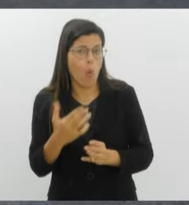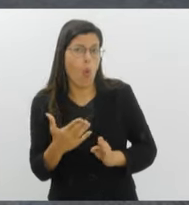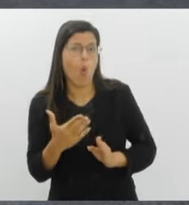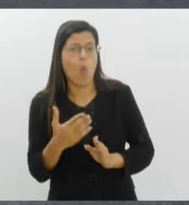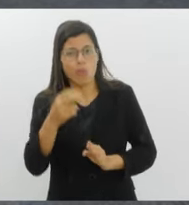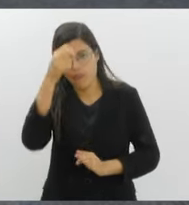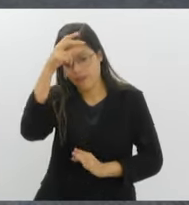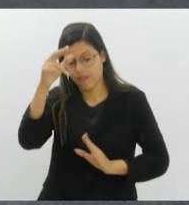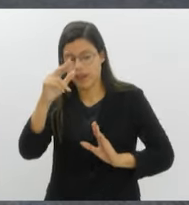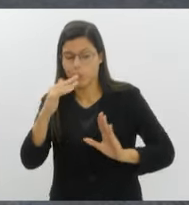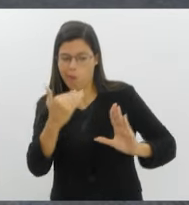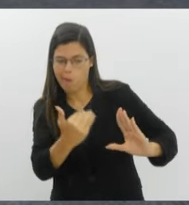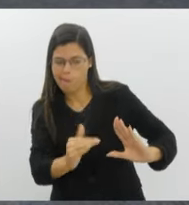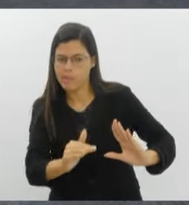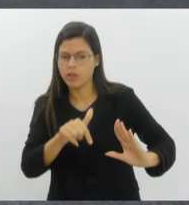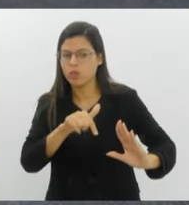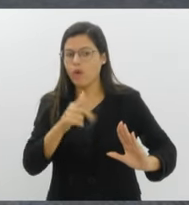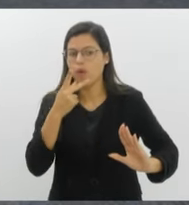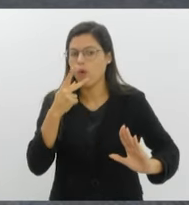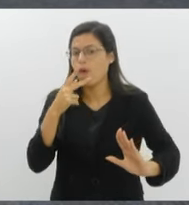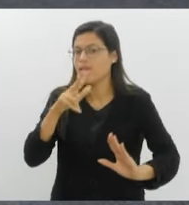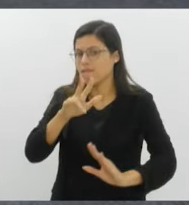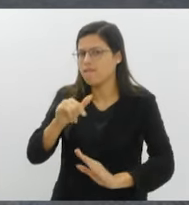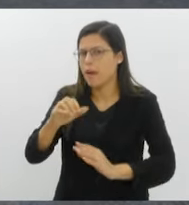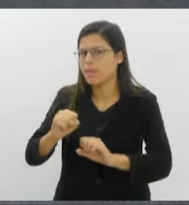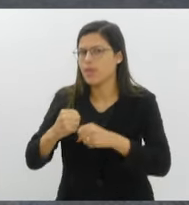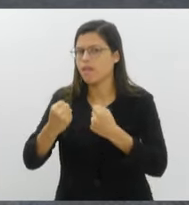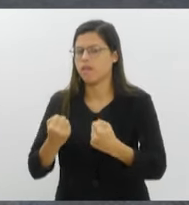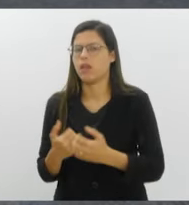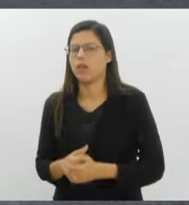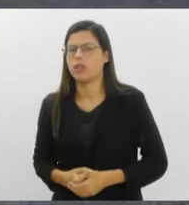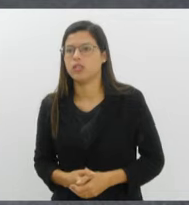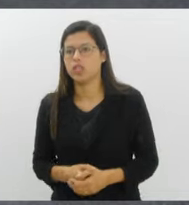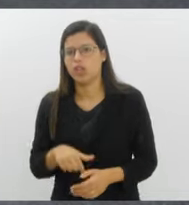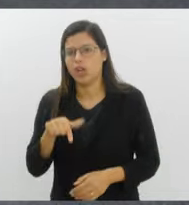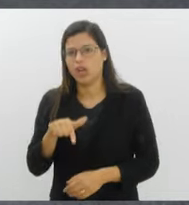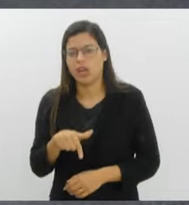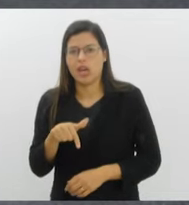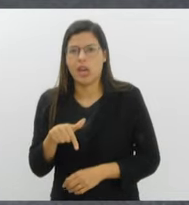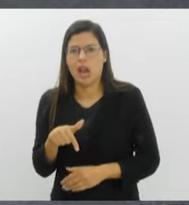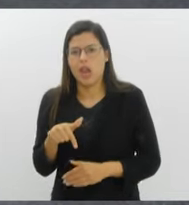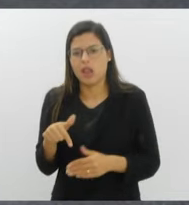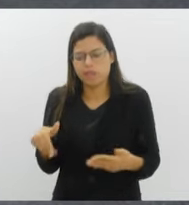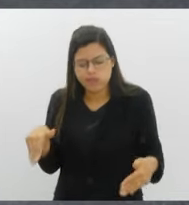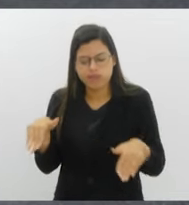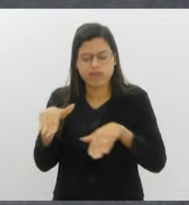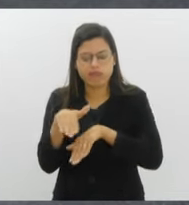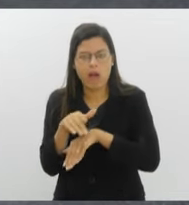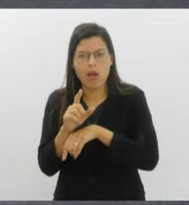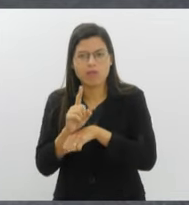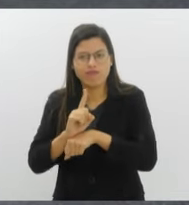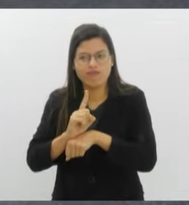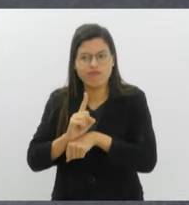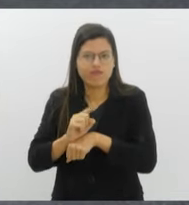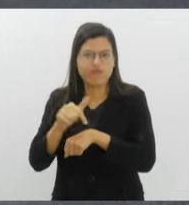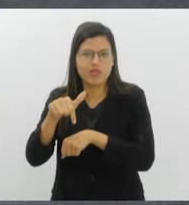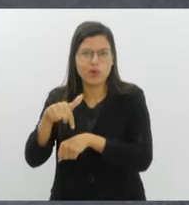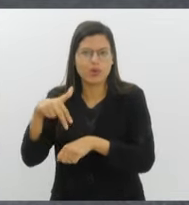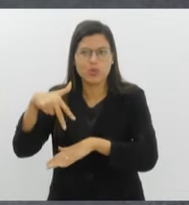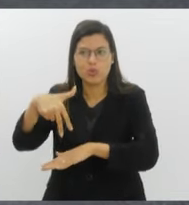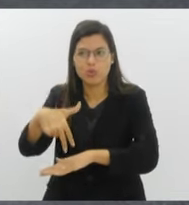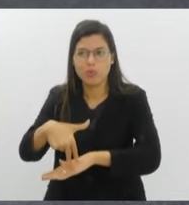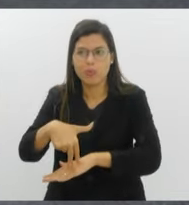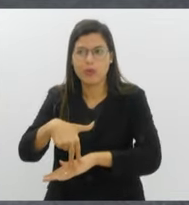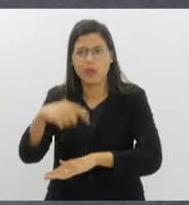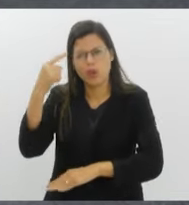lá e me defende. E ele, vassalo que é, subiu com o rabinho entre as pernas à tribuna, e eu crente que ia